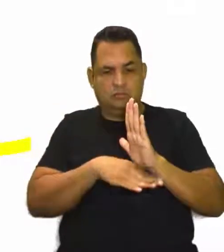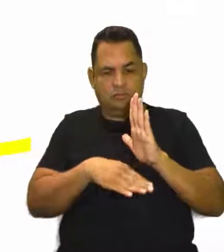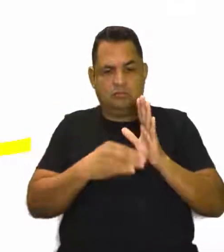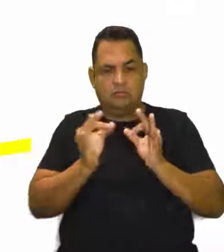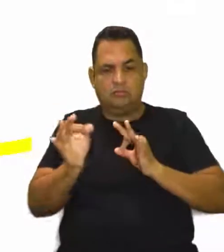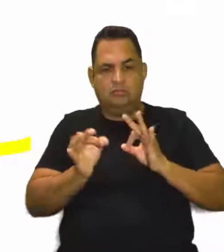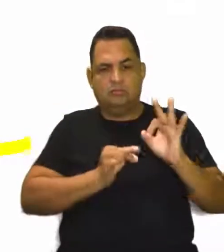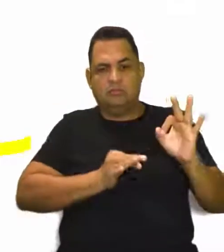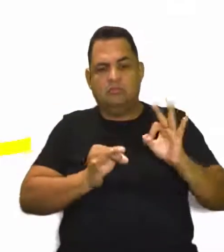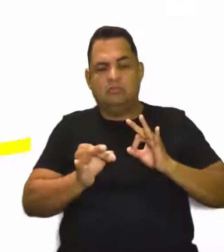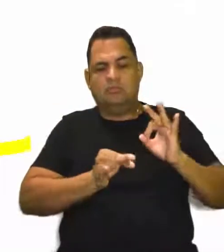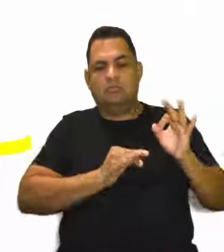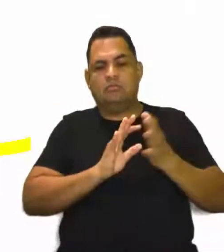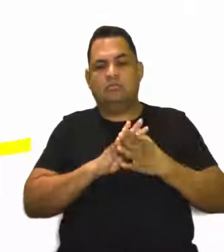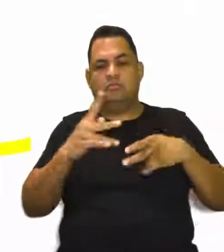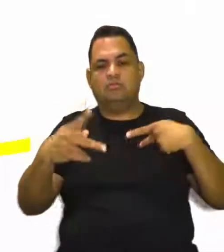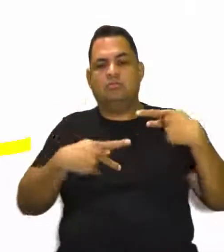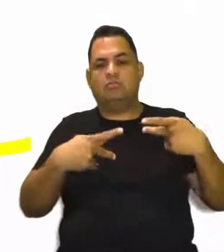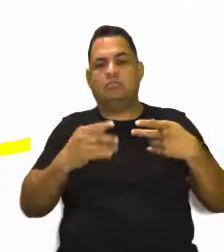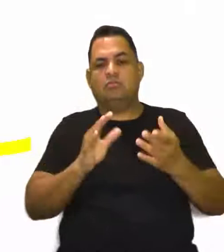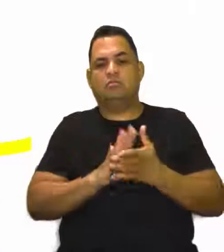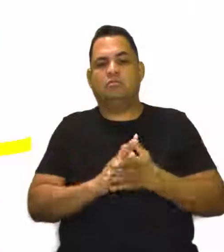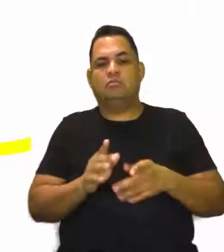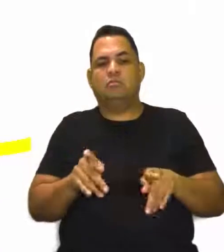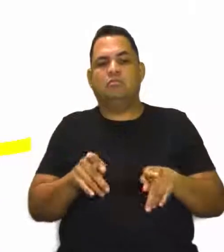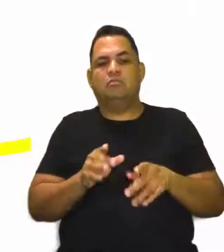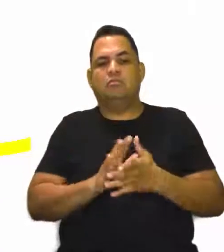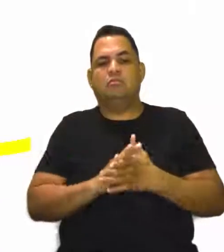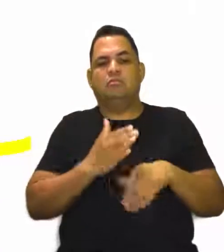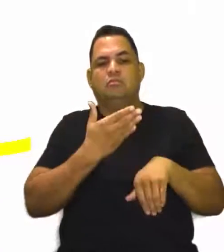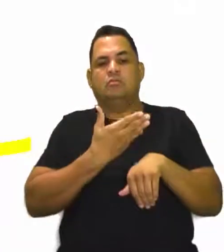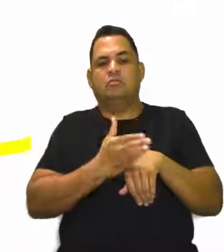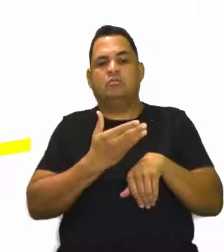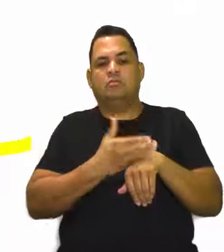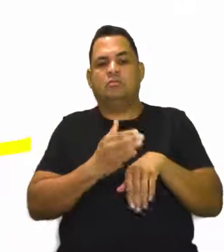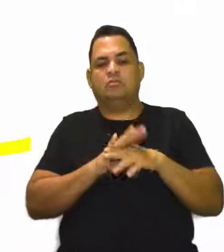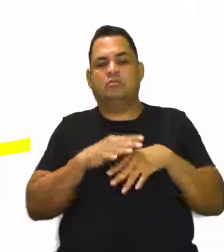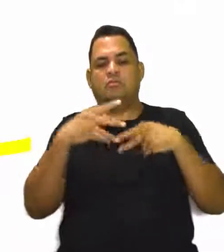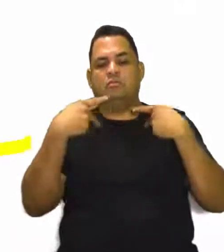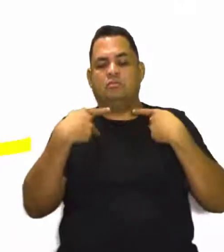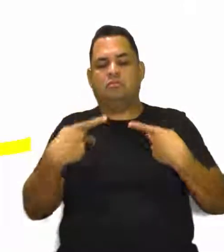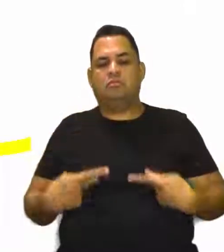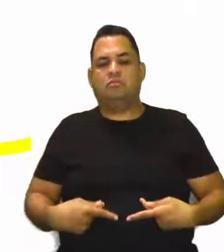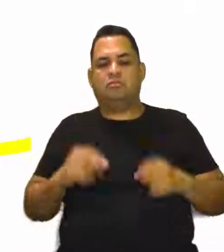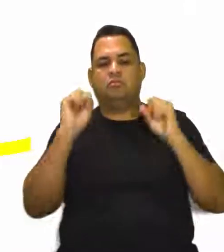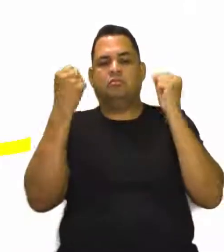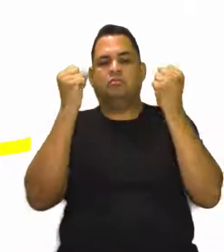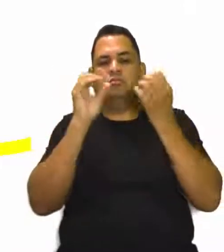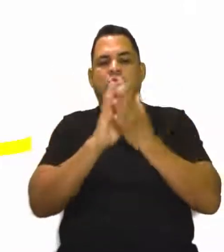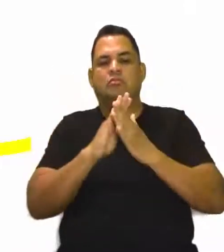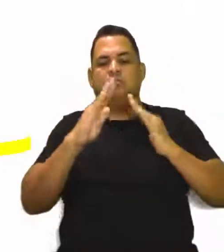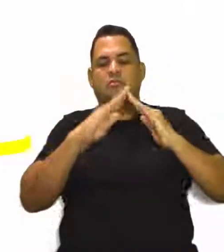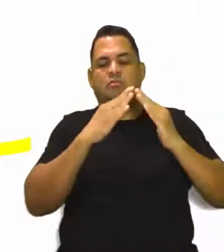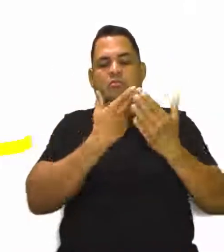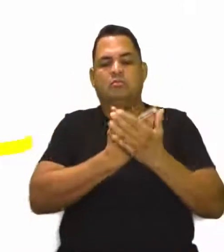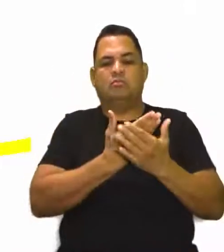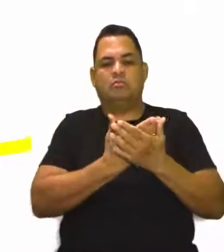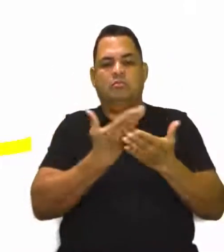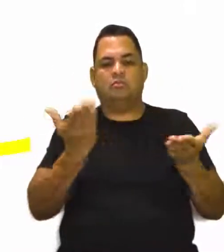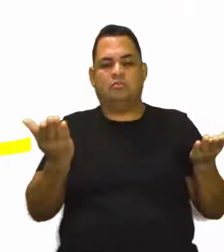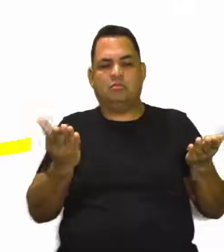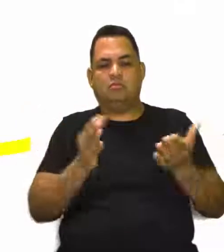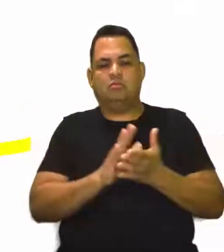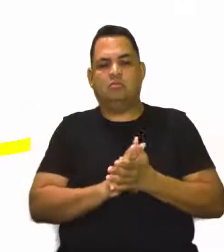para organizar um programa e sobre as práticas corporais da educação física escolar, que são